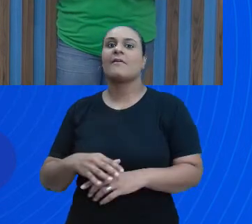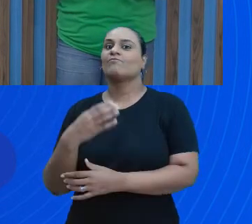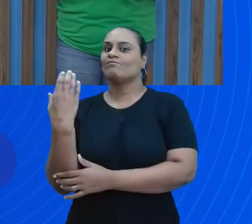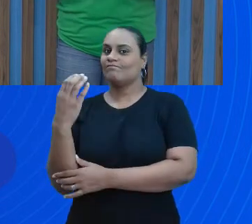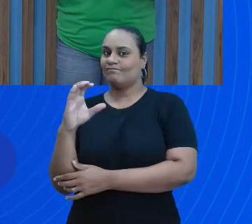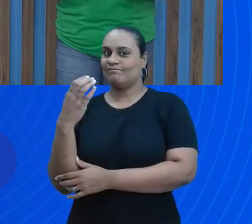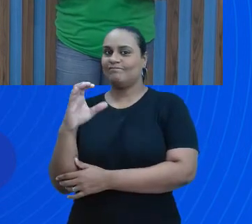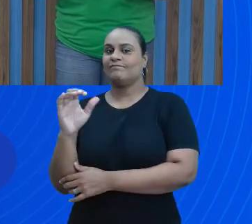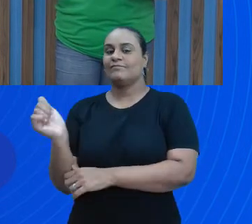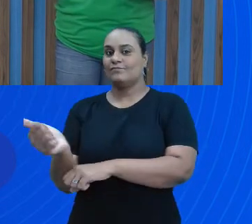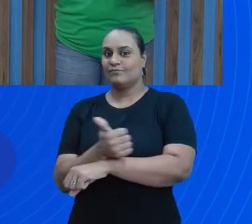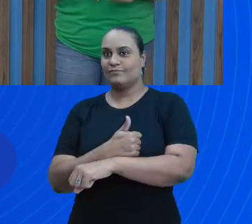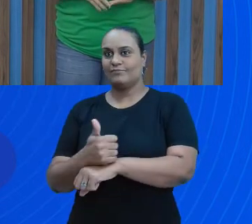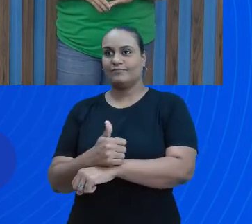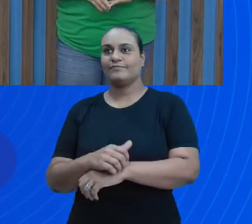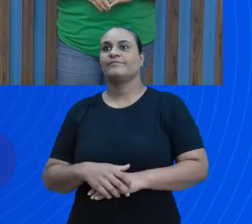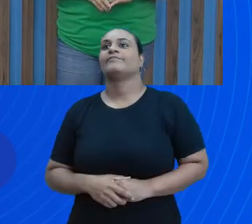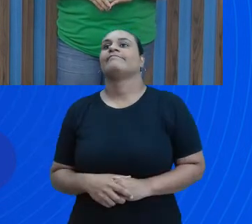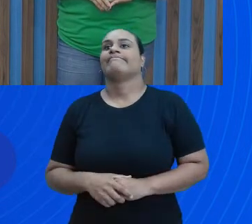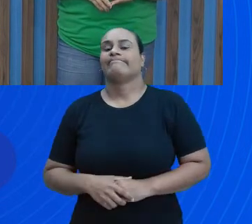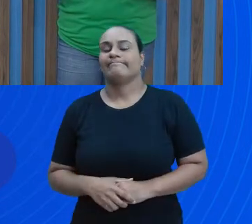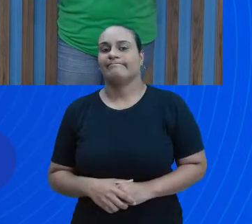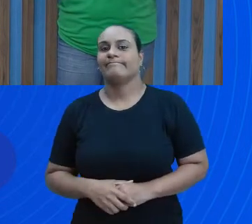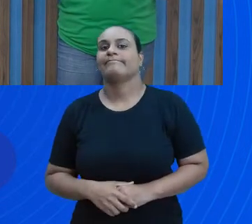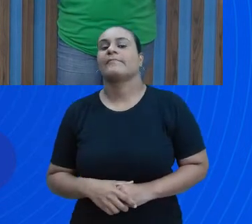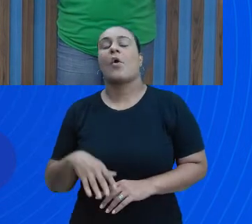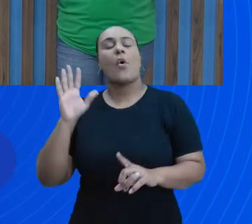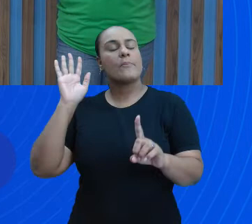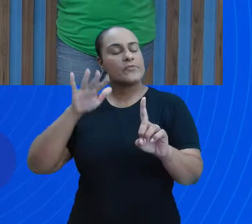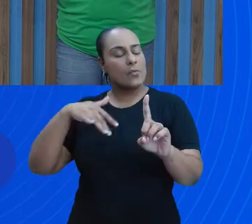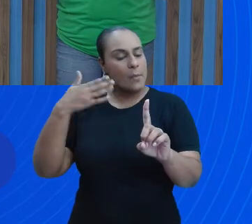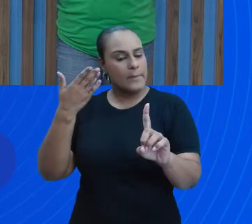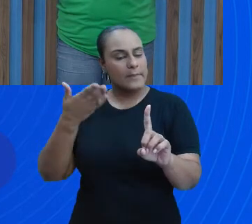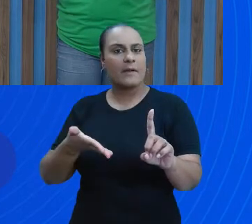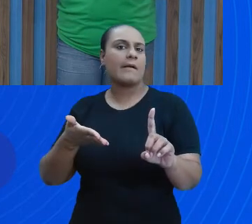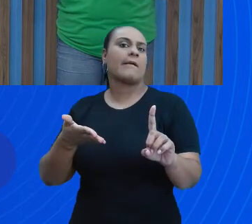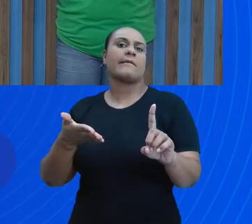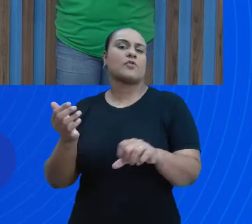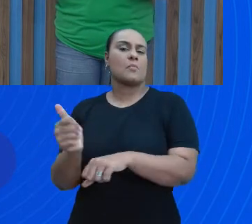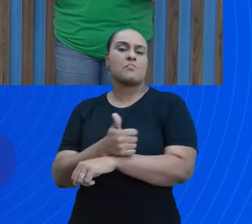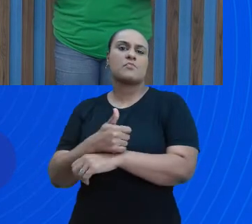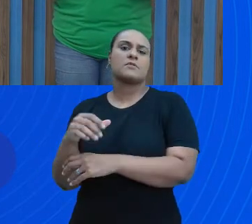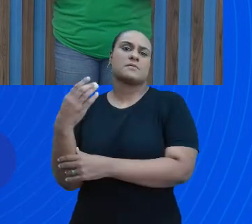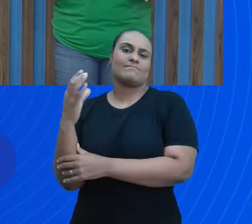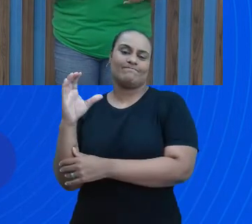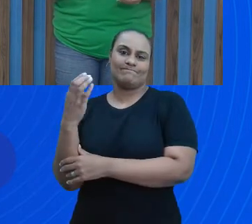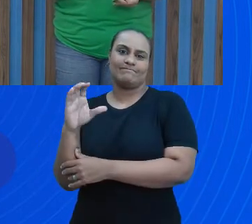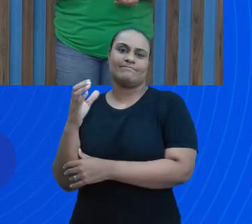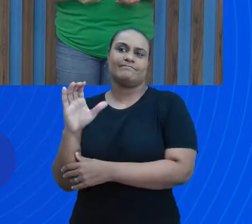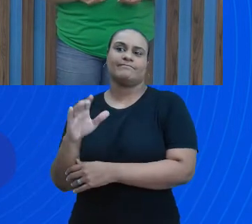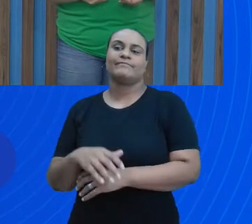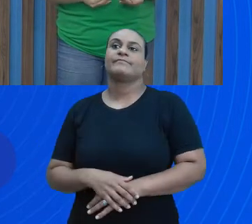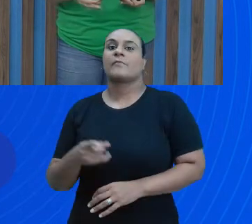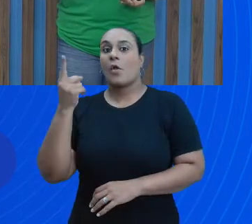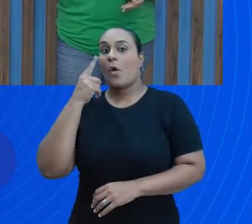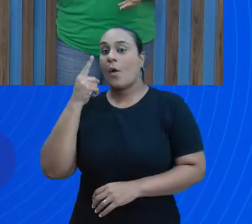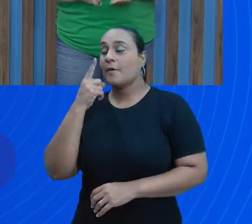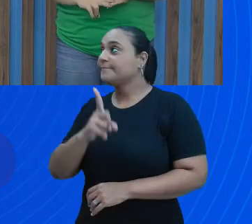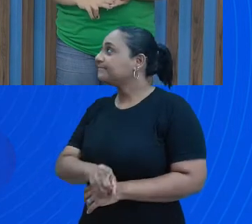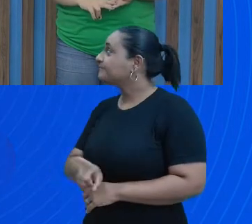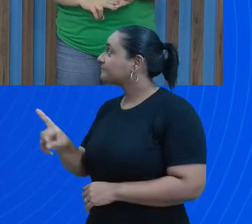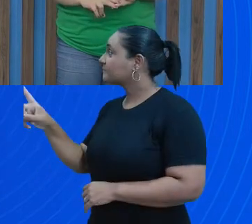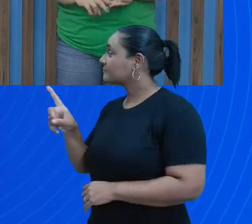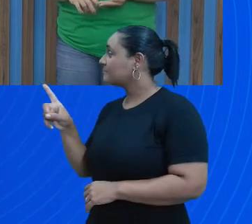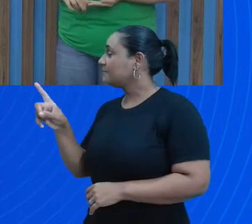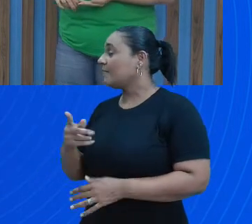cientista. Então, gente, para homenagear um cientista, não precisa enfeitar demais. Olha o que aconteceu aqui com esses